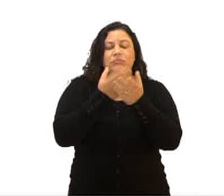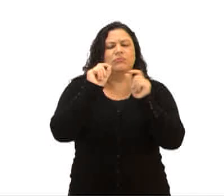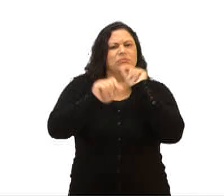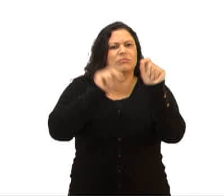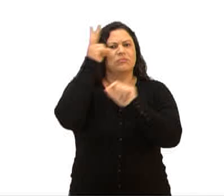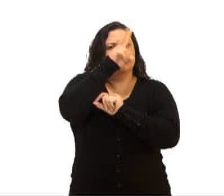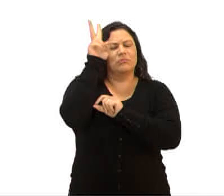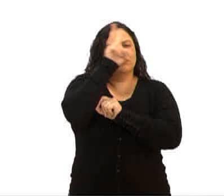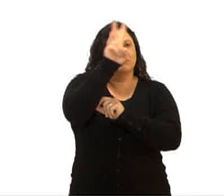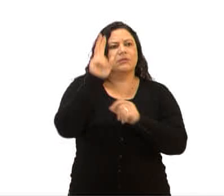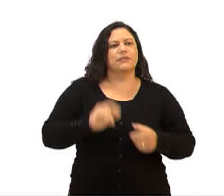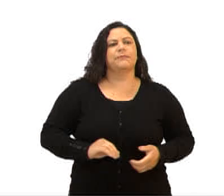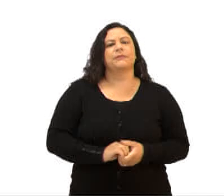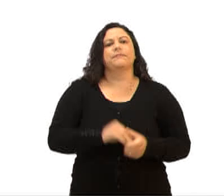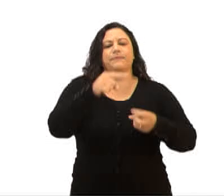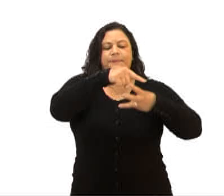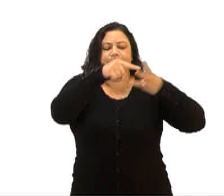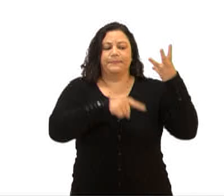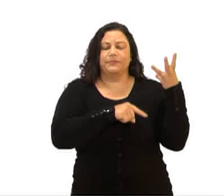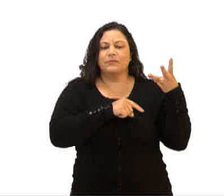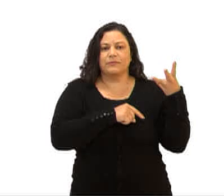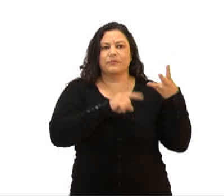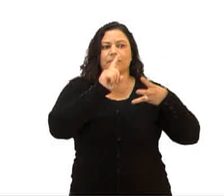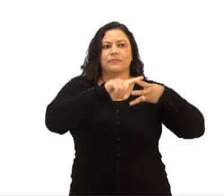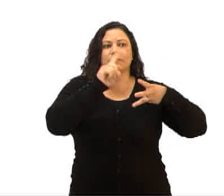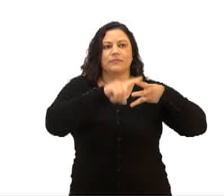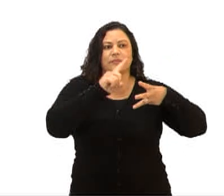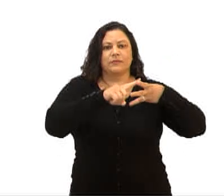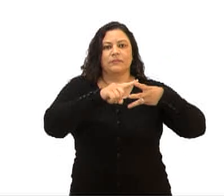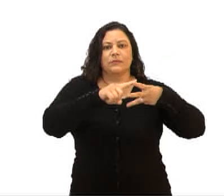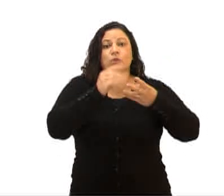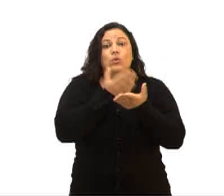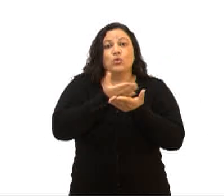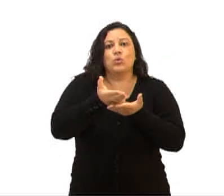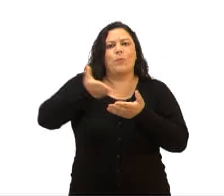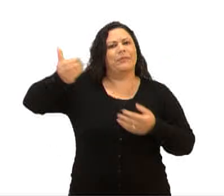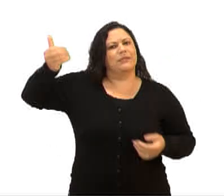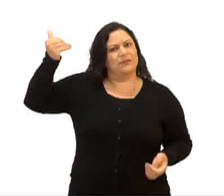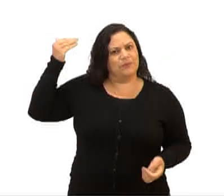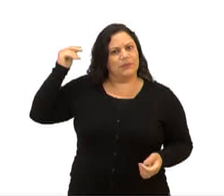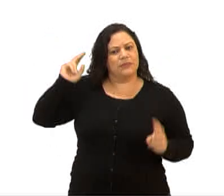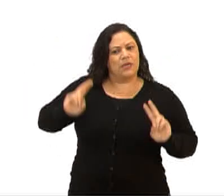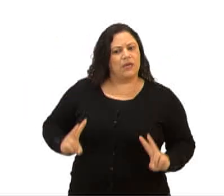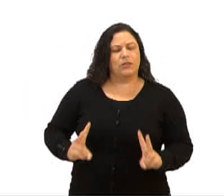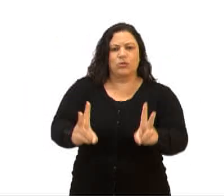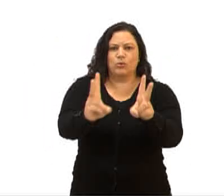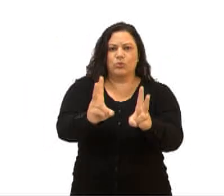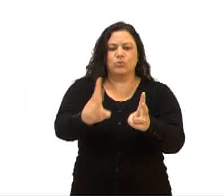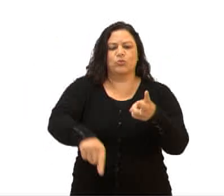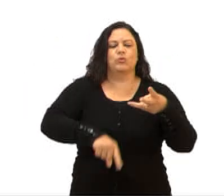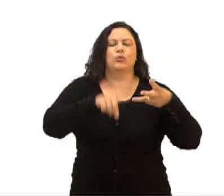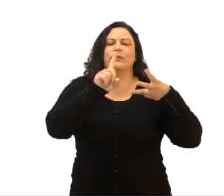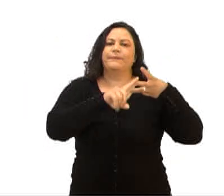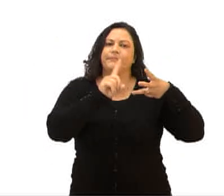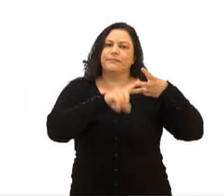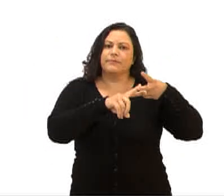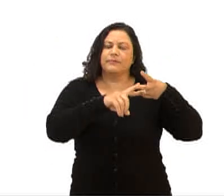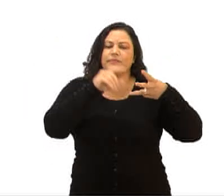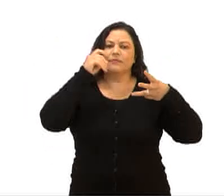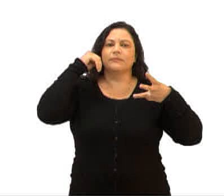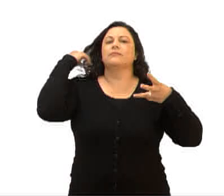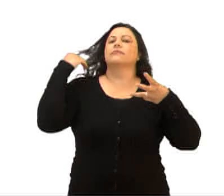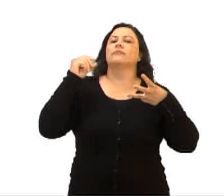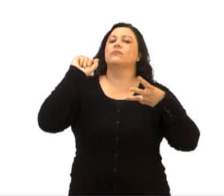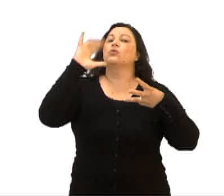aula passada? 3 situações. Ações que começaram no passado e continuam até hoje. Ações